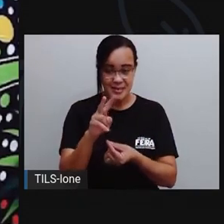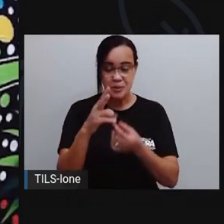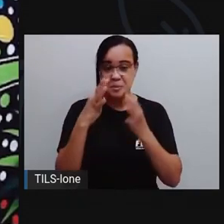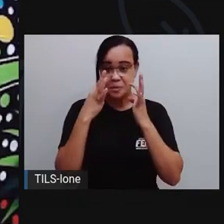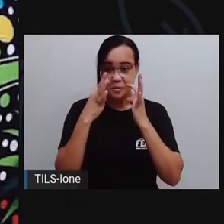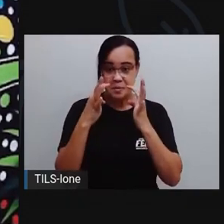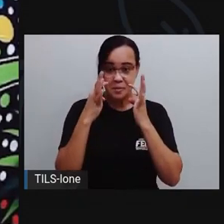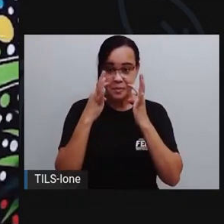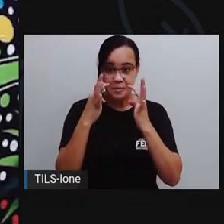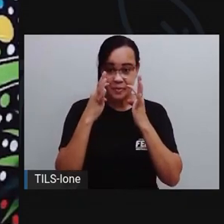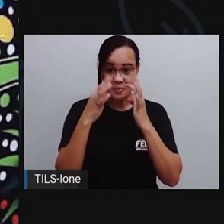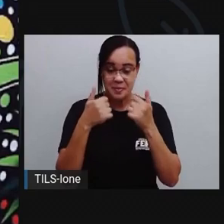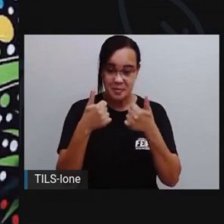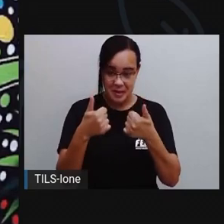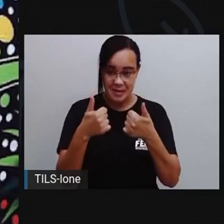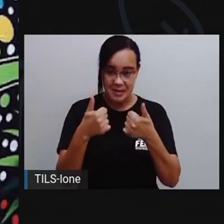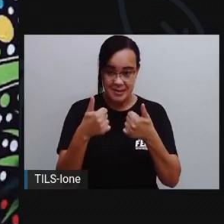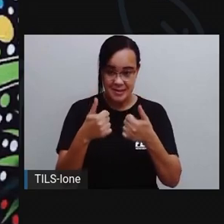Tá dando para ver?